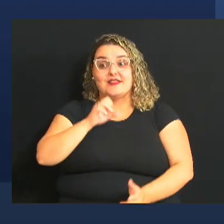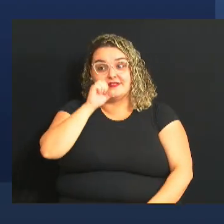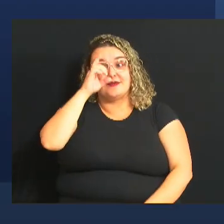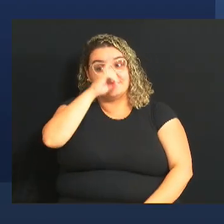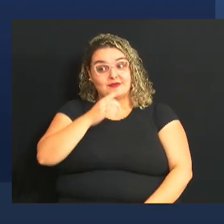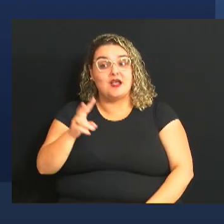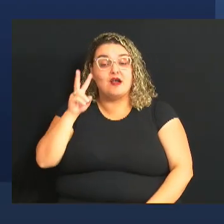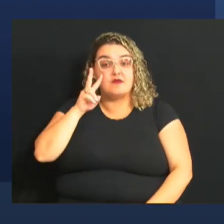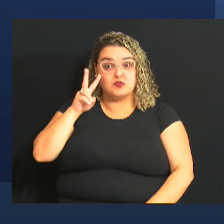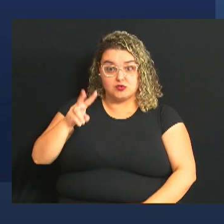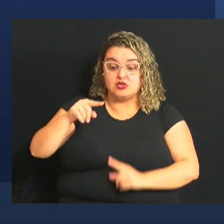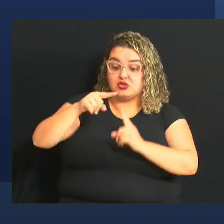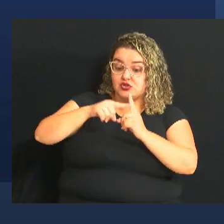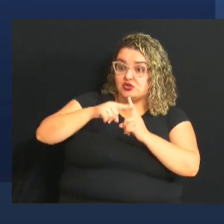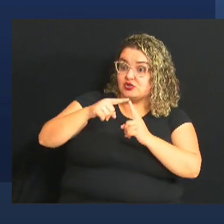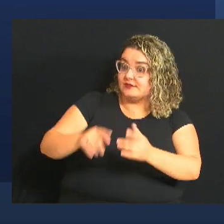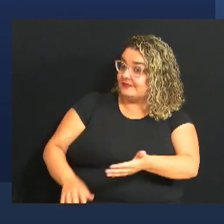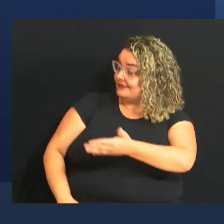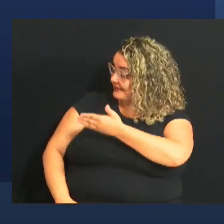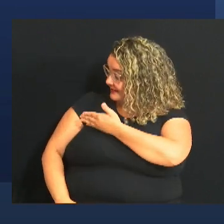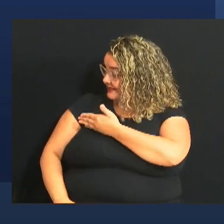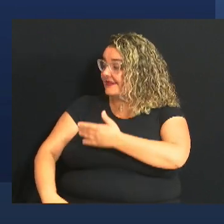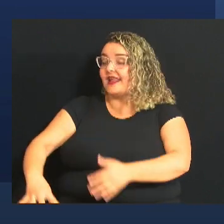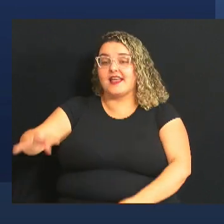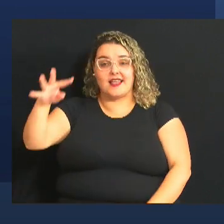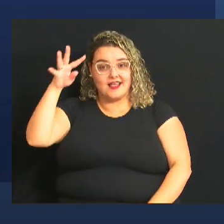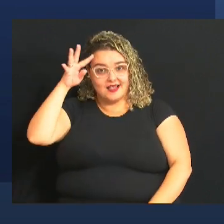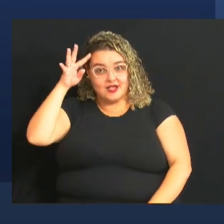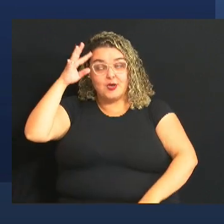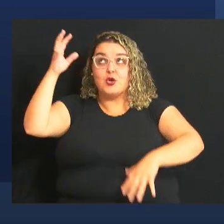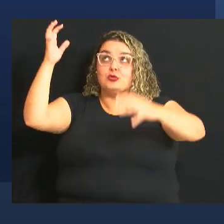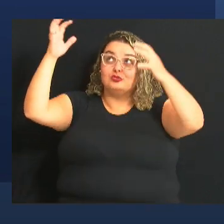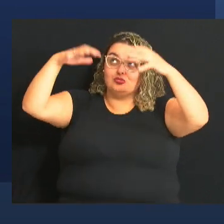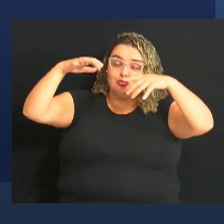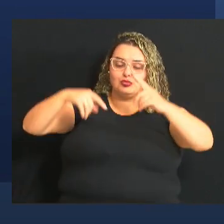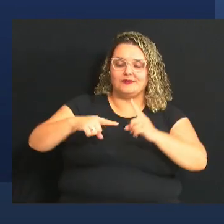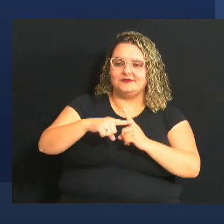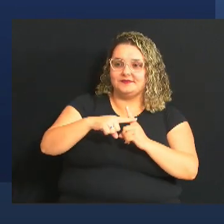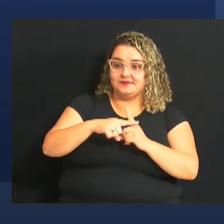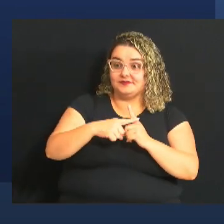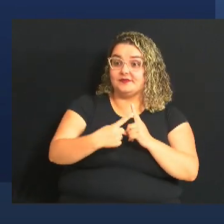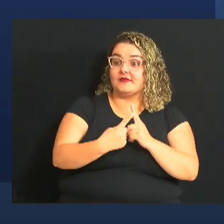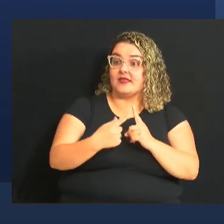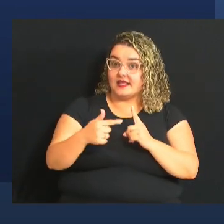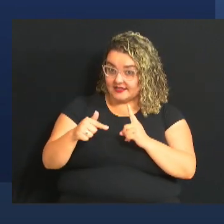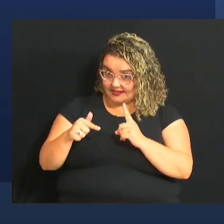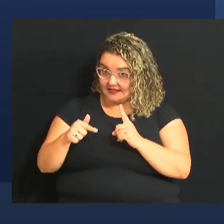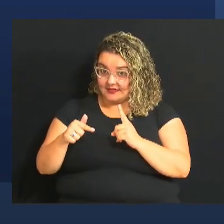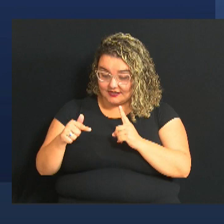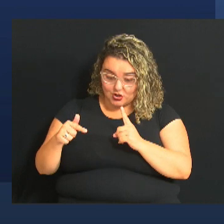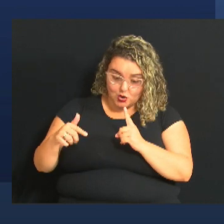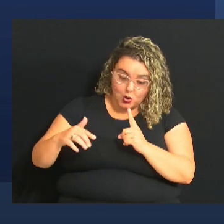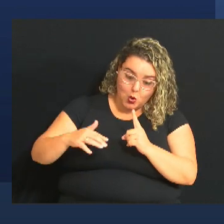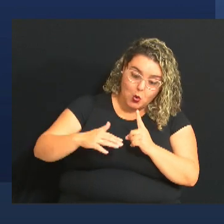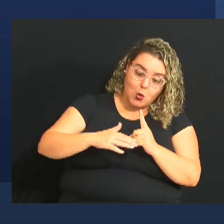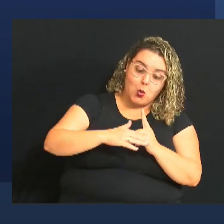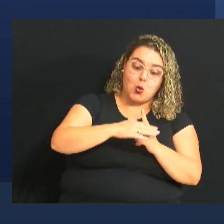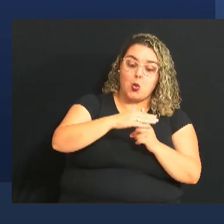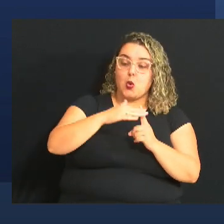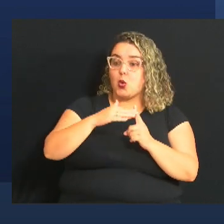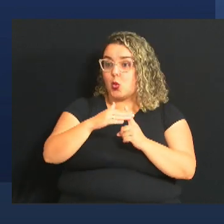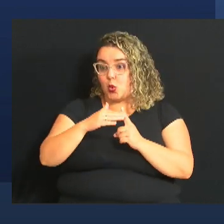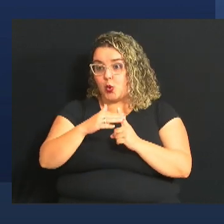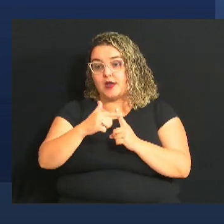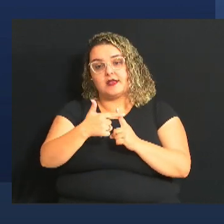Vamos às temperaturas então para esta quarta-feira chuvosa, mínima de 17 graus e a máxima não deve passar